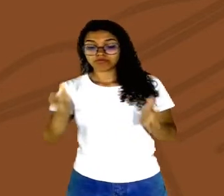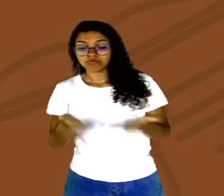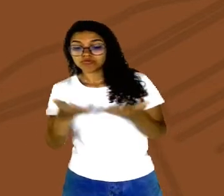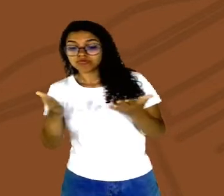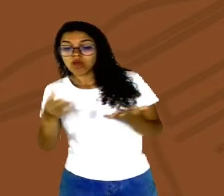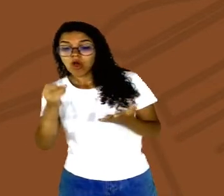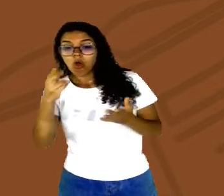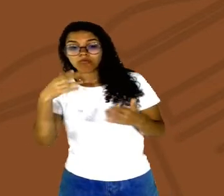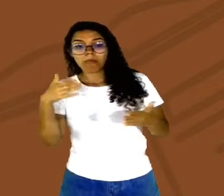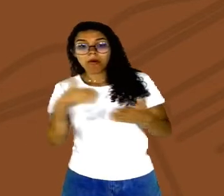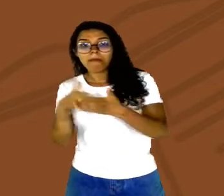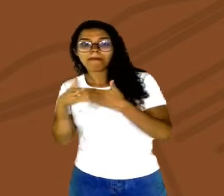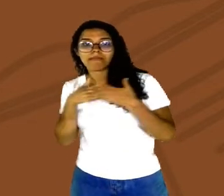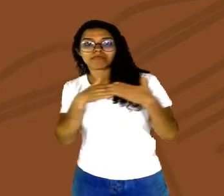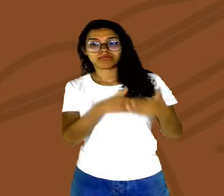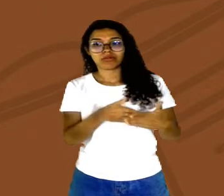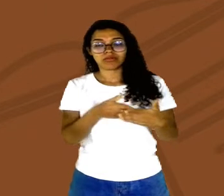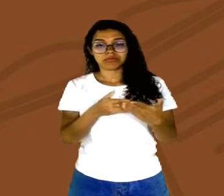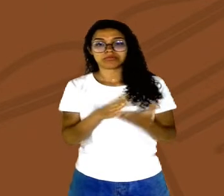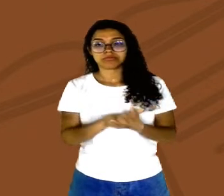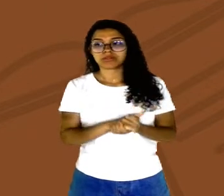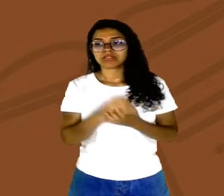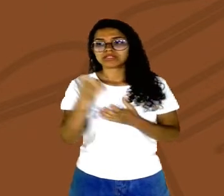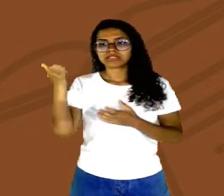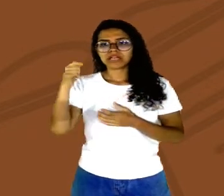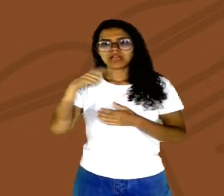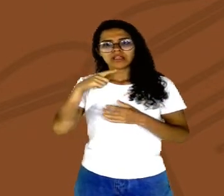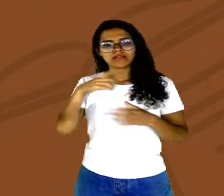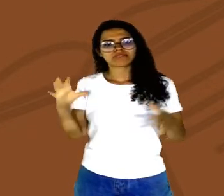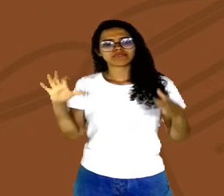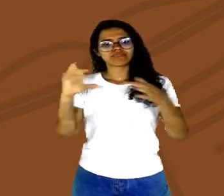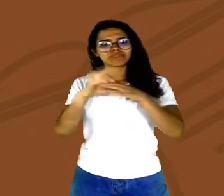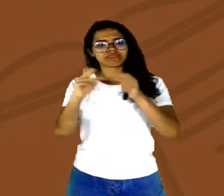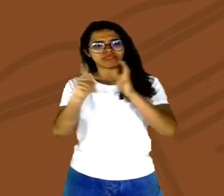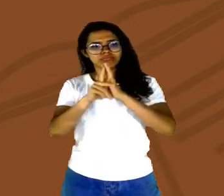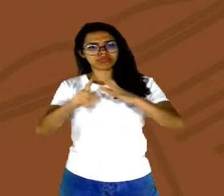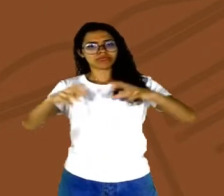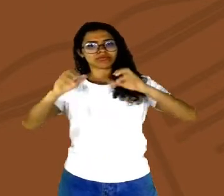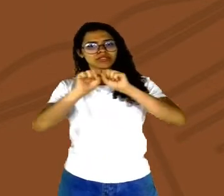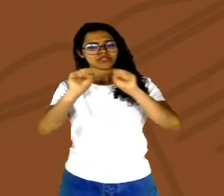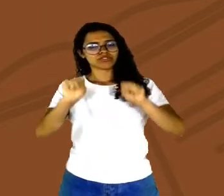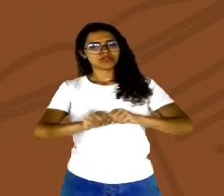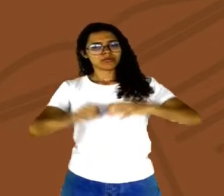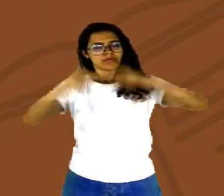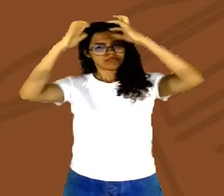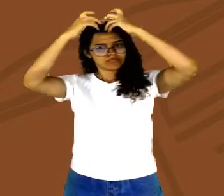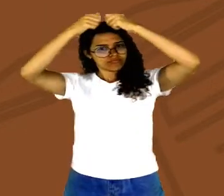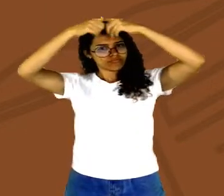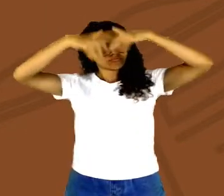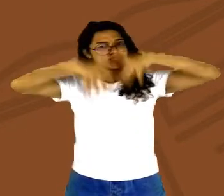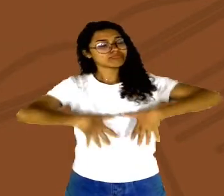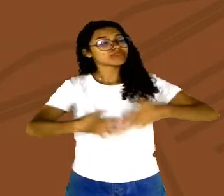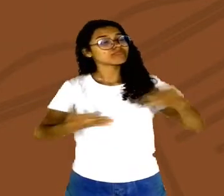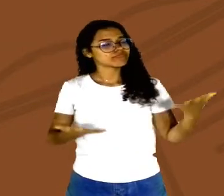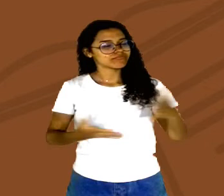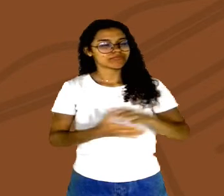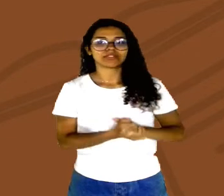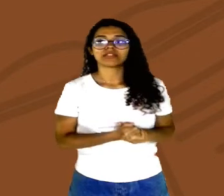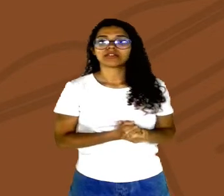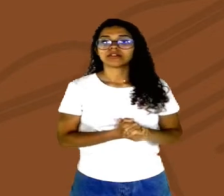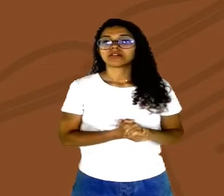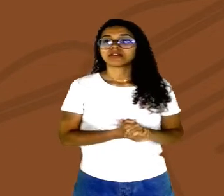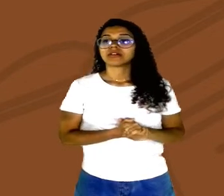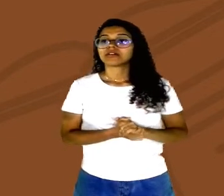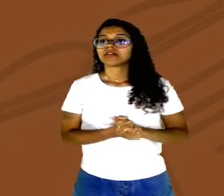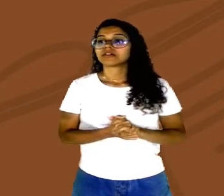hipotálamo, ele está relacionado ao nosso sistema nervoso também. Muito bem, professor. Então, vê só. Uma das substâncias